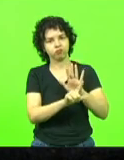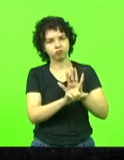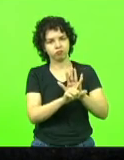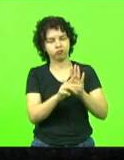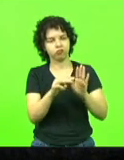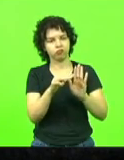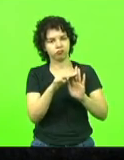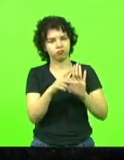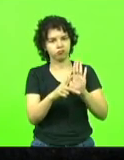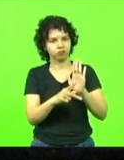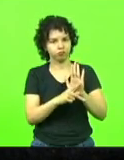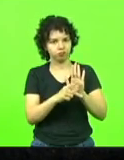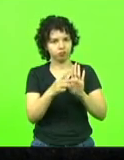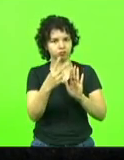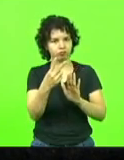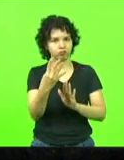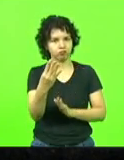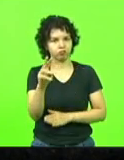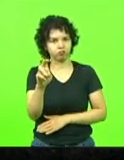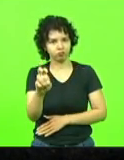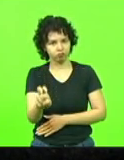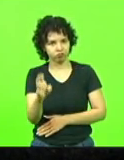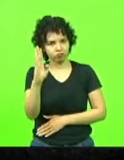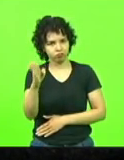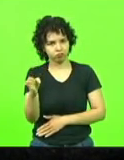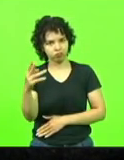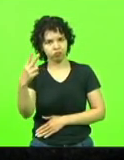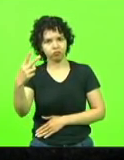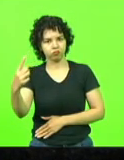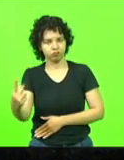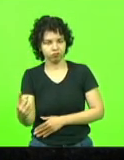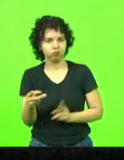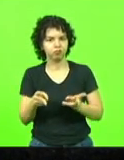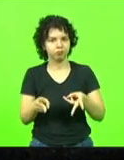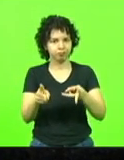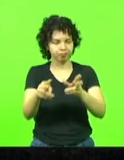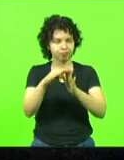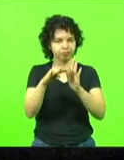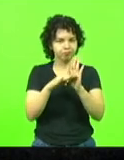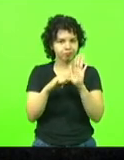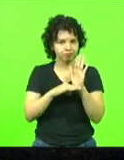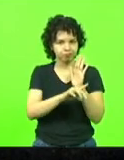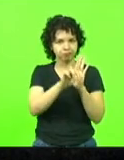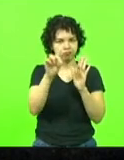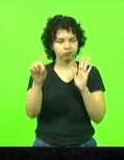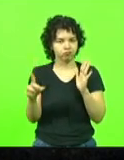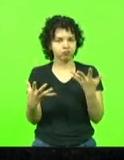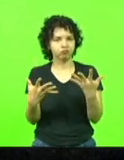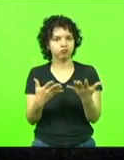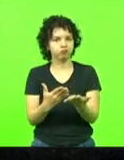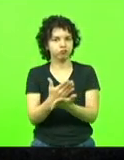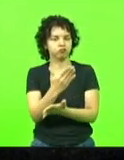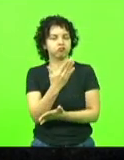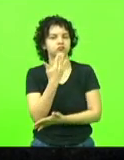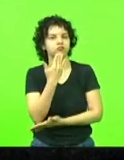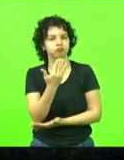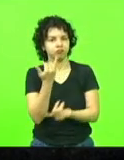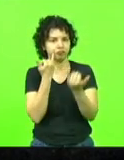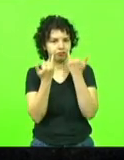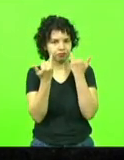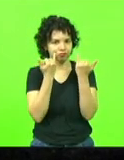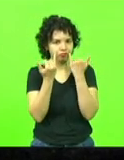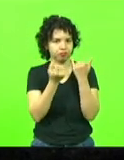número 245, barra 2021. Dando continuidade à ordem do dia, foram aprovados os pedidos de informação,